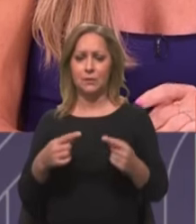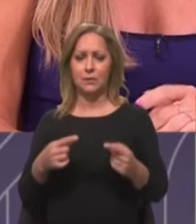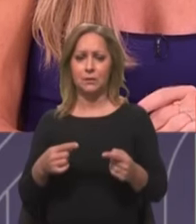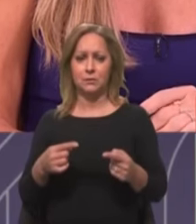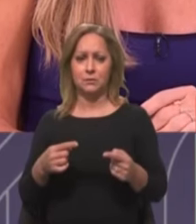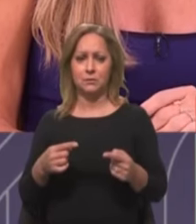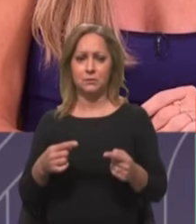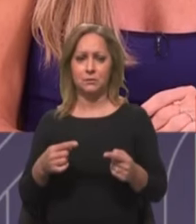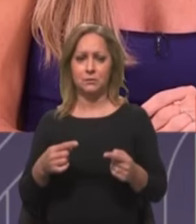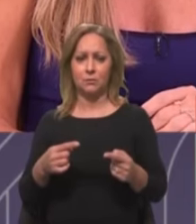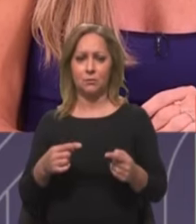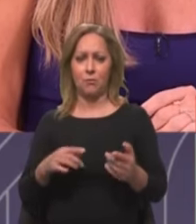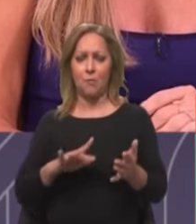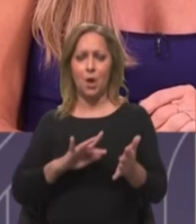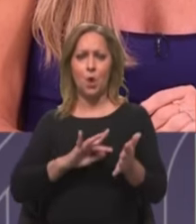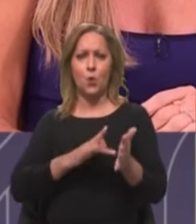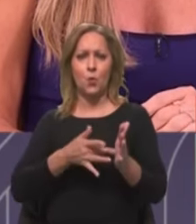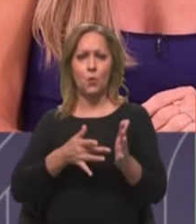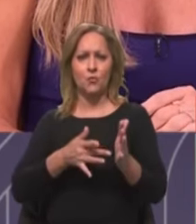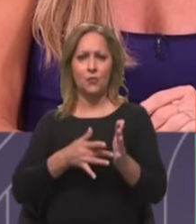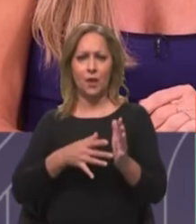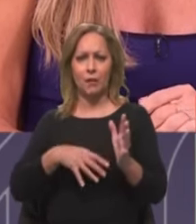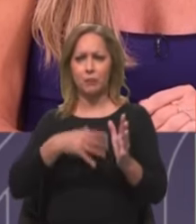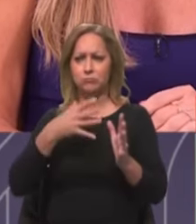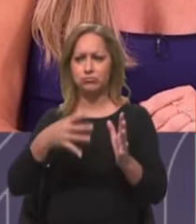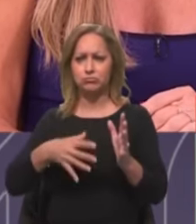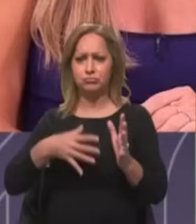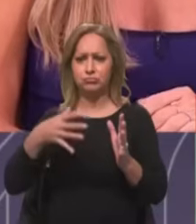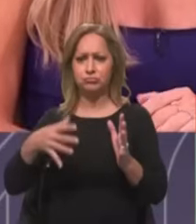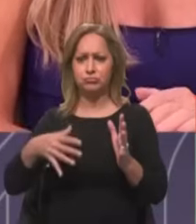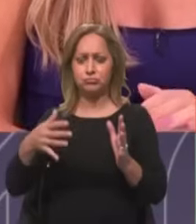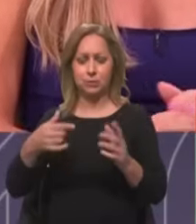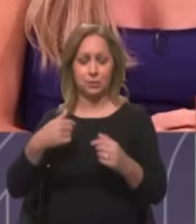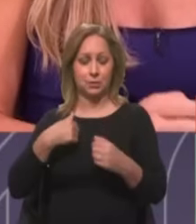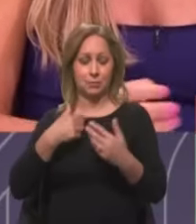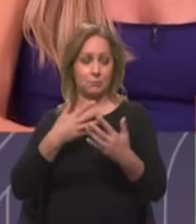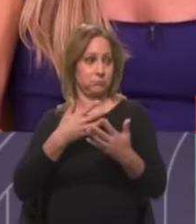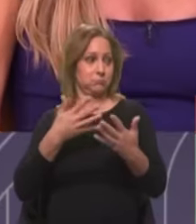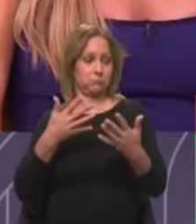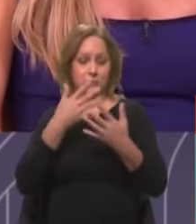a haver uma novela, que ainda hoje estou para acordar dessa novela.